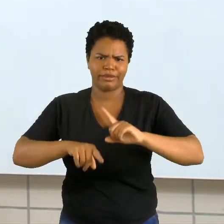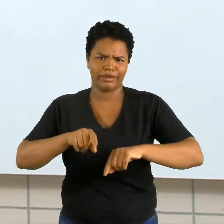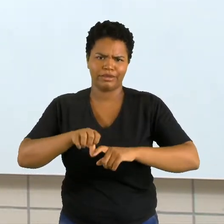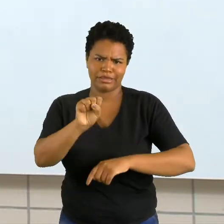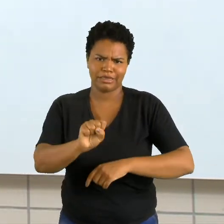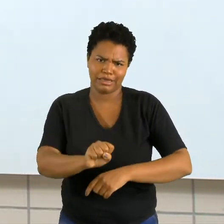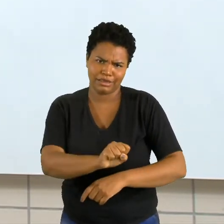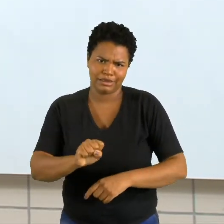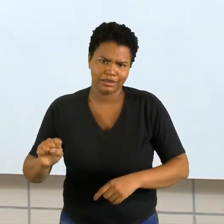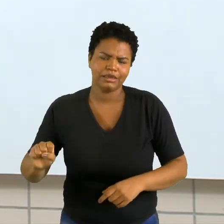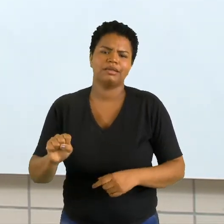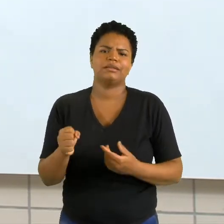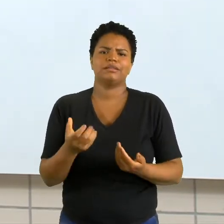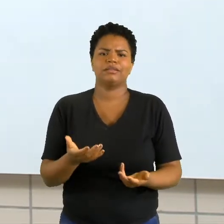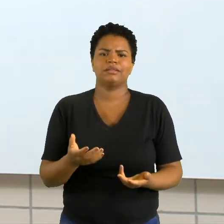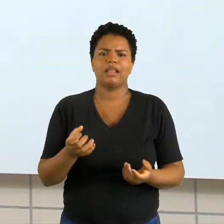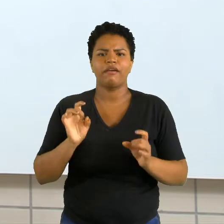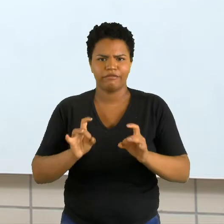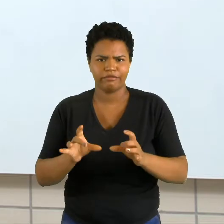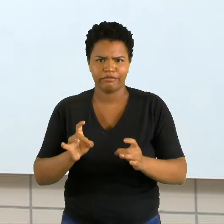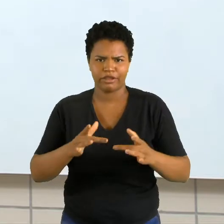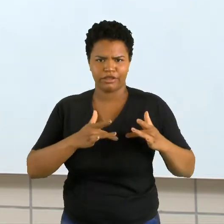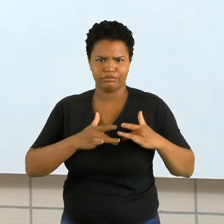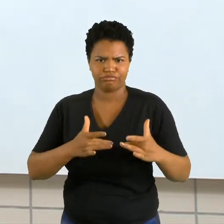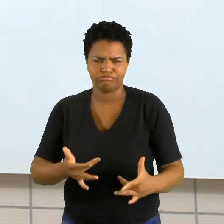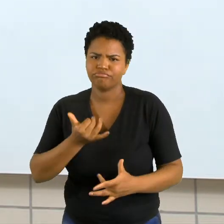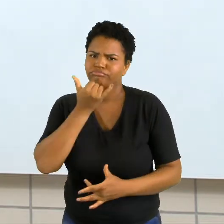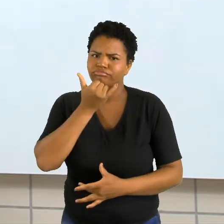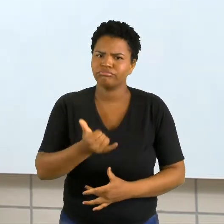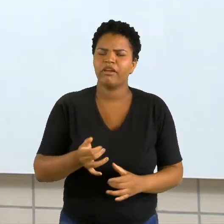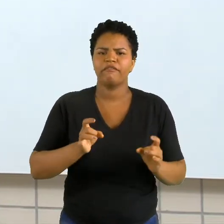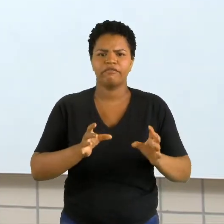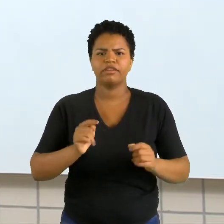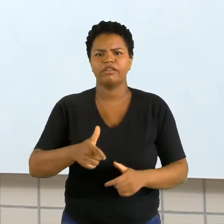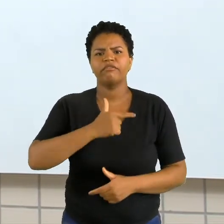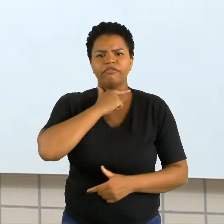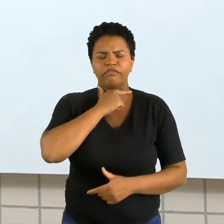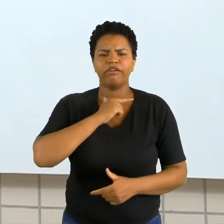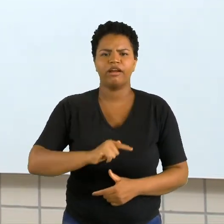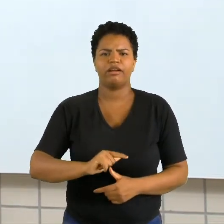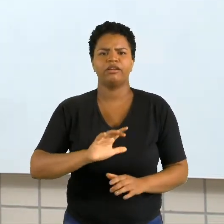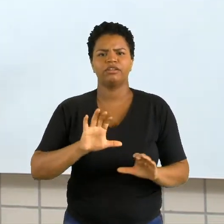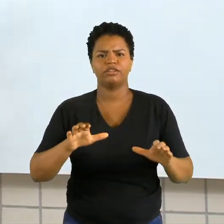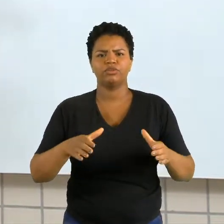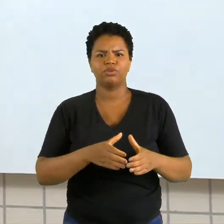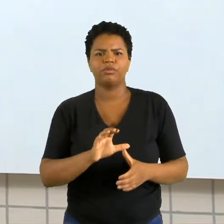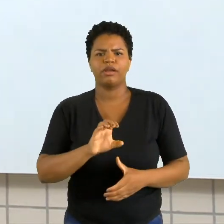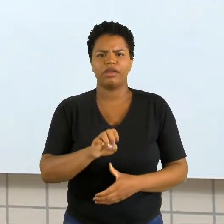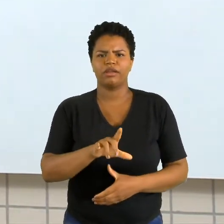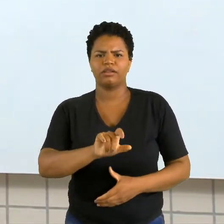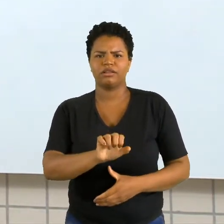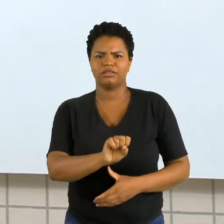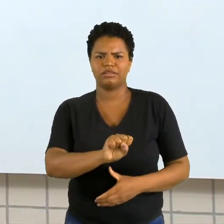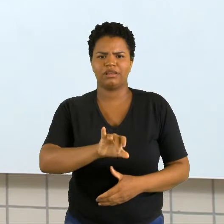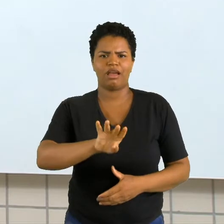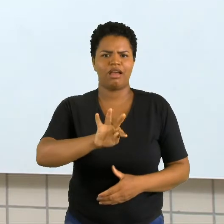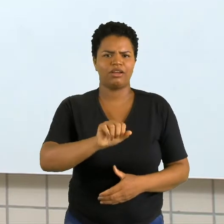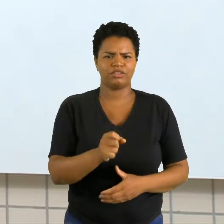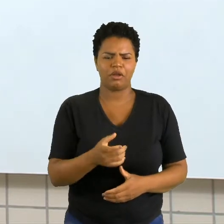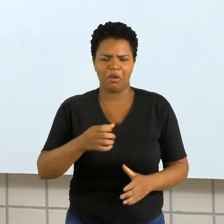como sagrados, a venda de cargos eclesiásticos, colocando pessoas despreparadas para poder ministrar as